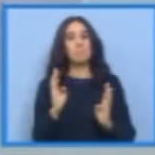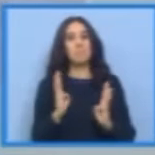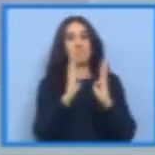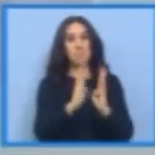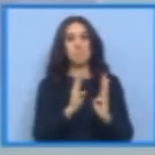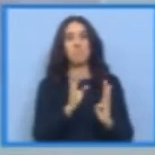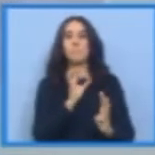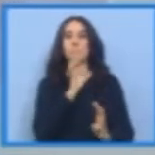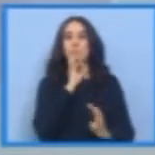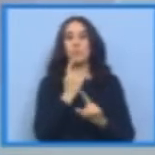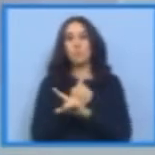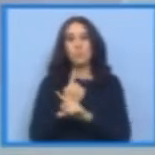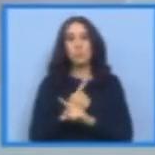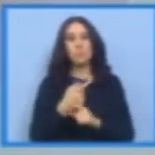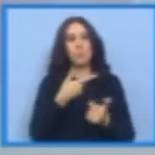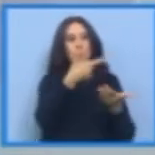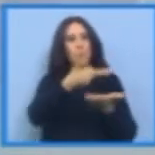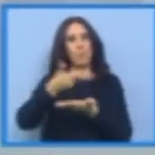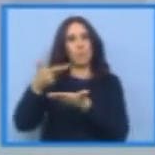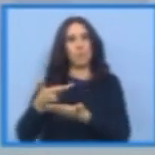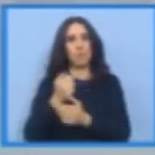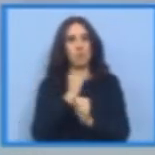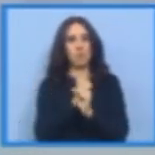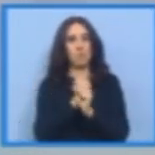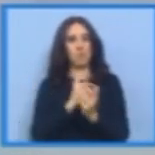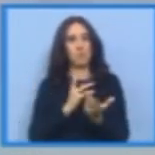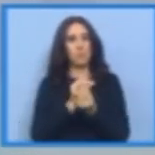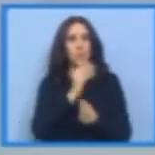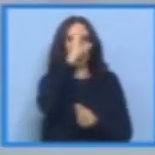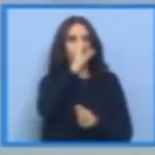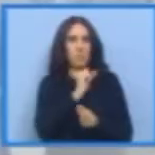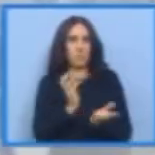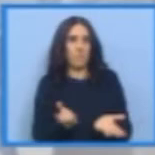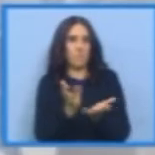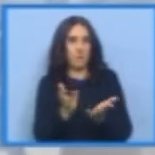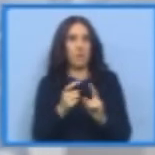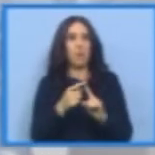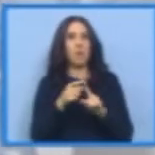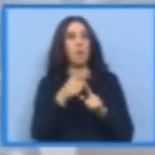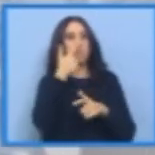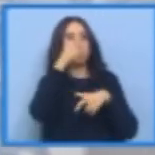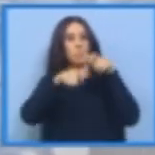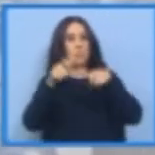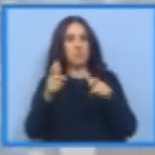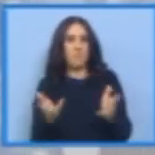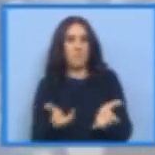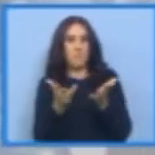foram convidadas a trabalhar também com os governos nesse sentido, a trabalhar as suas populações nesse